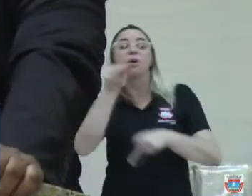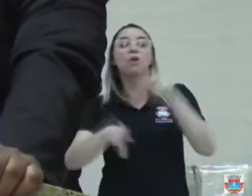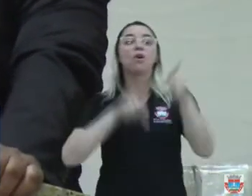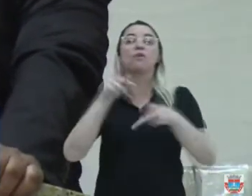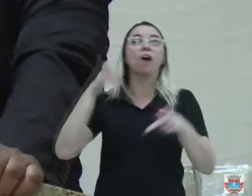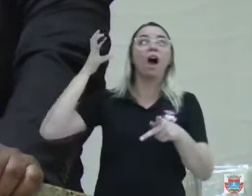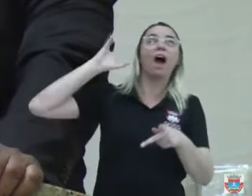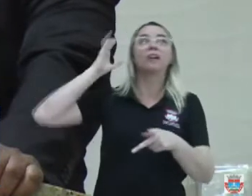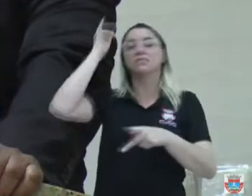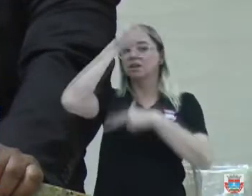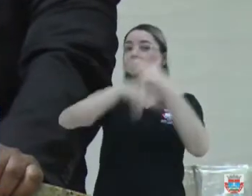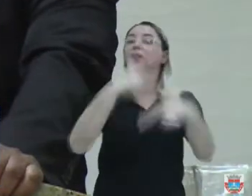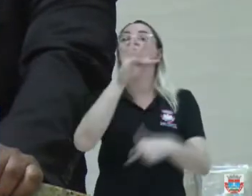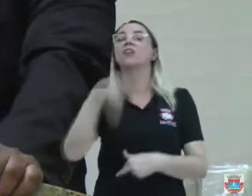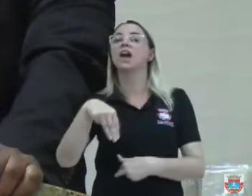Rádio São Bento FM,